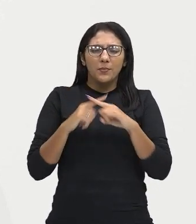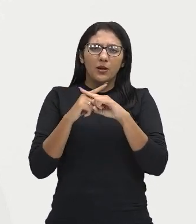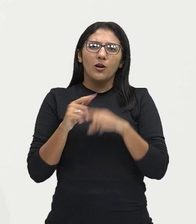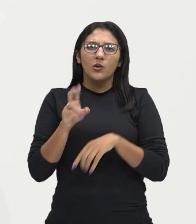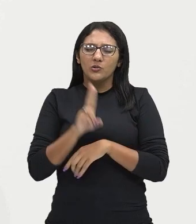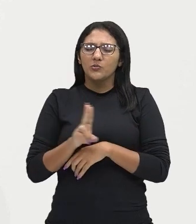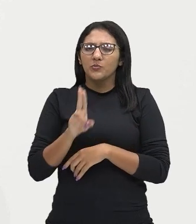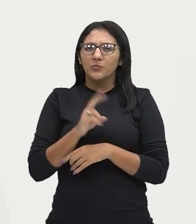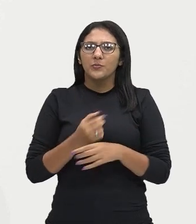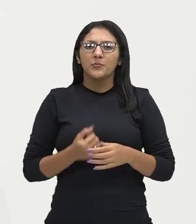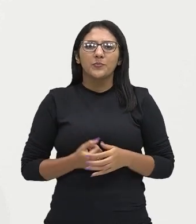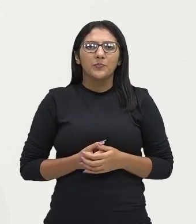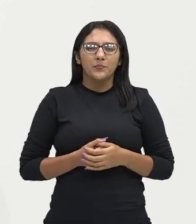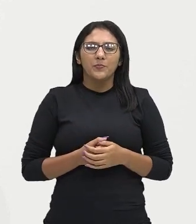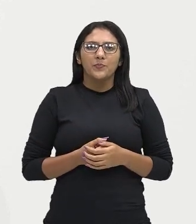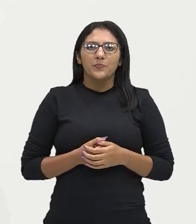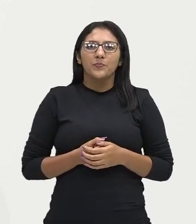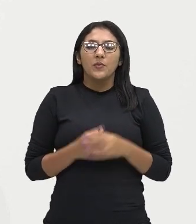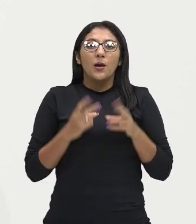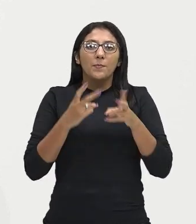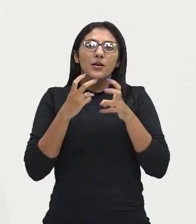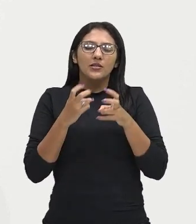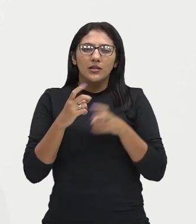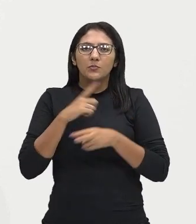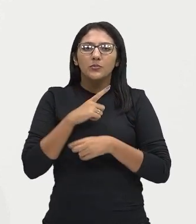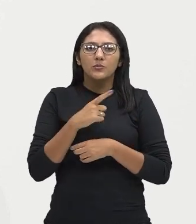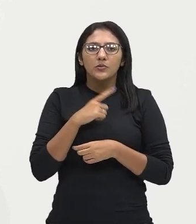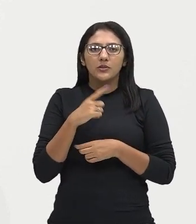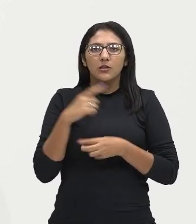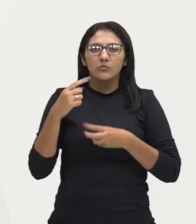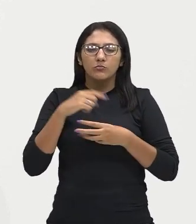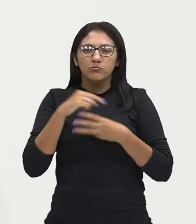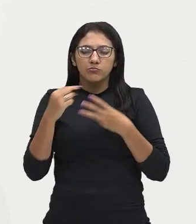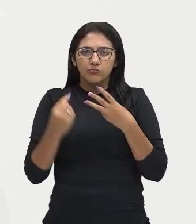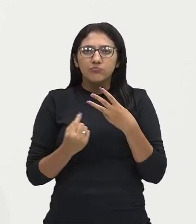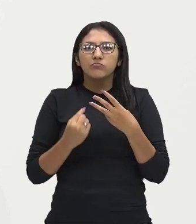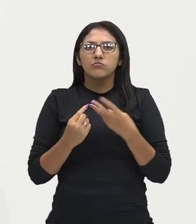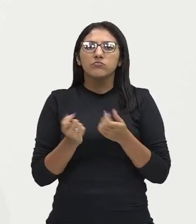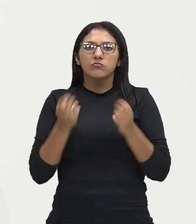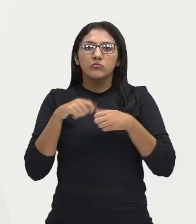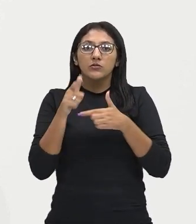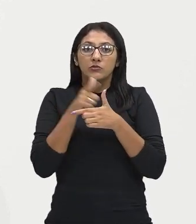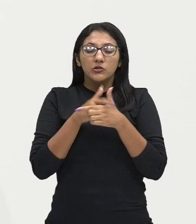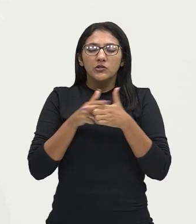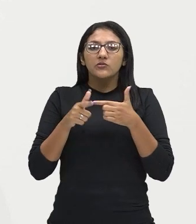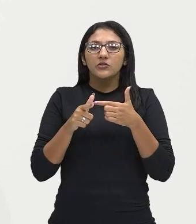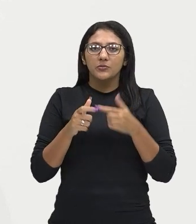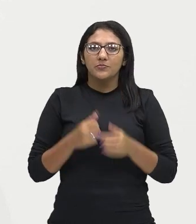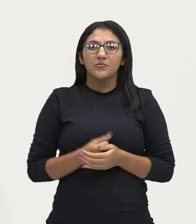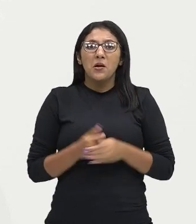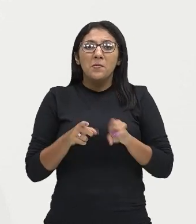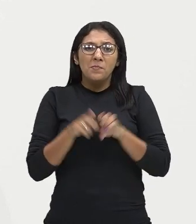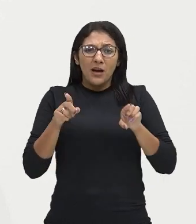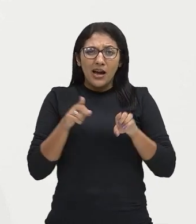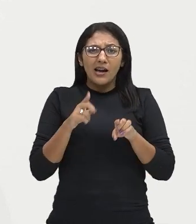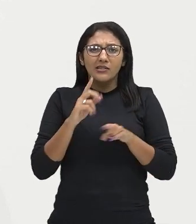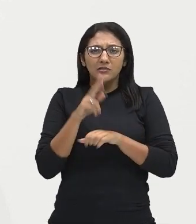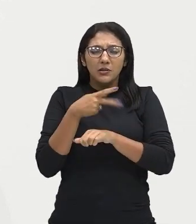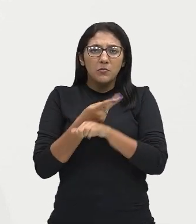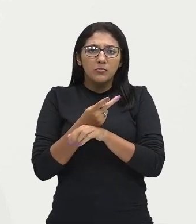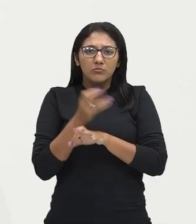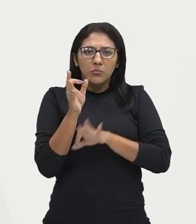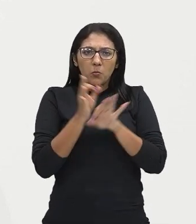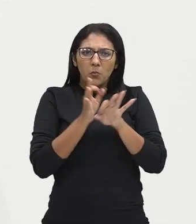vezes numerador. Perceba o seguinte, que nós queremos dividir, mas após a gente aplicar as